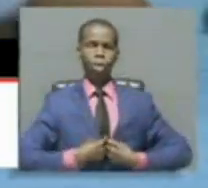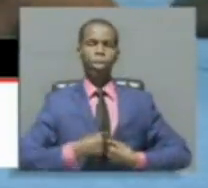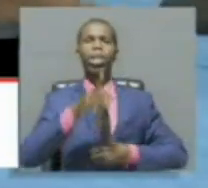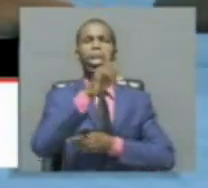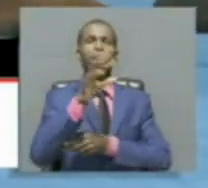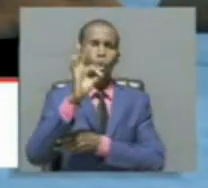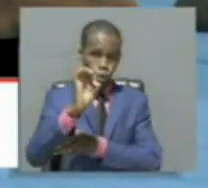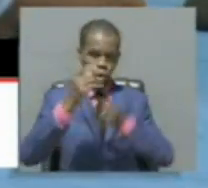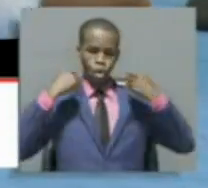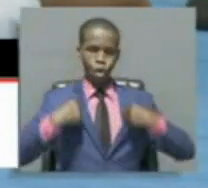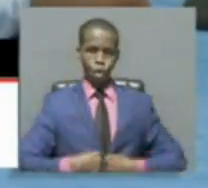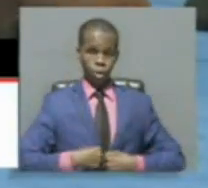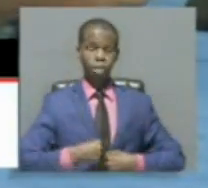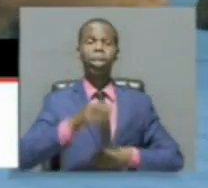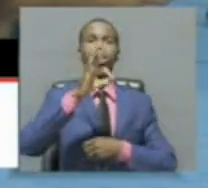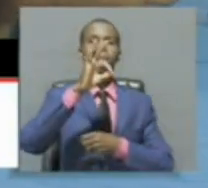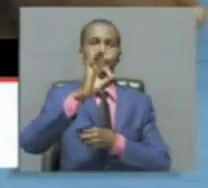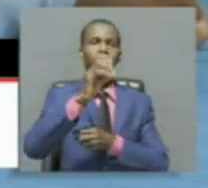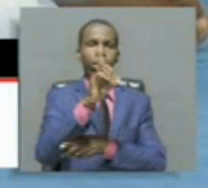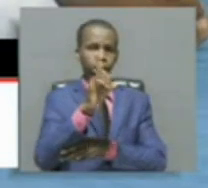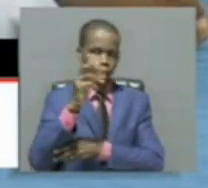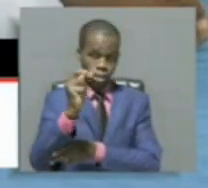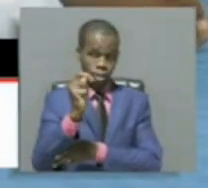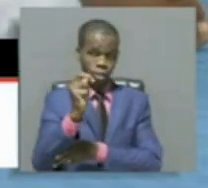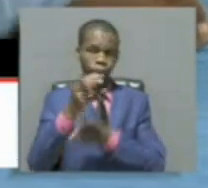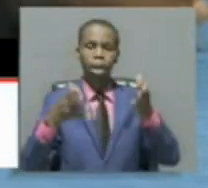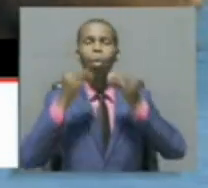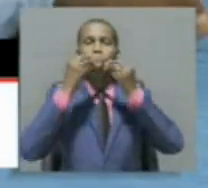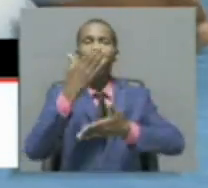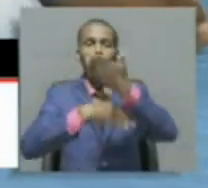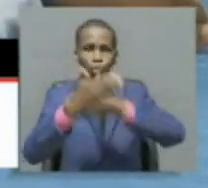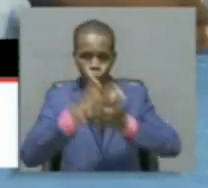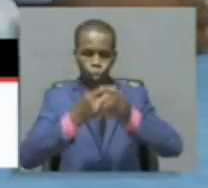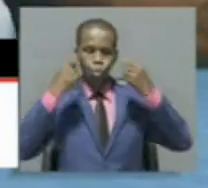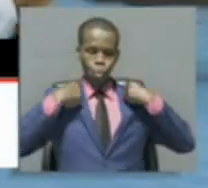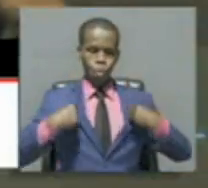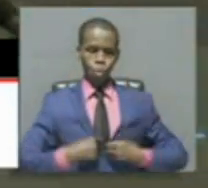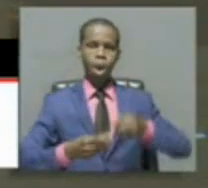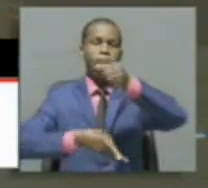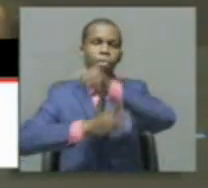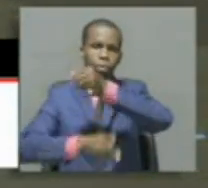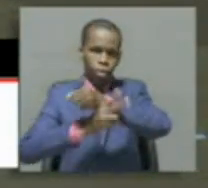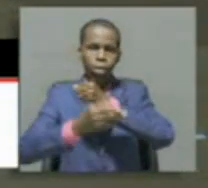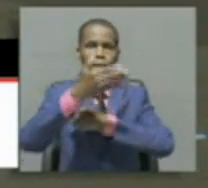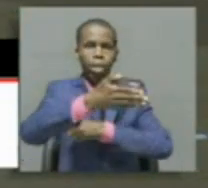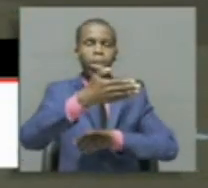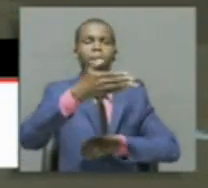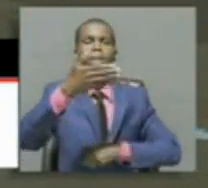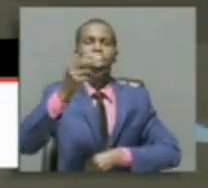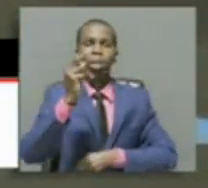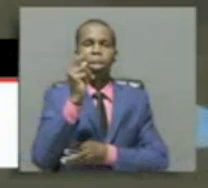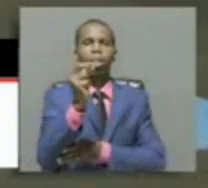66 de prata e 22 de bronze. Na classificação, totalizaram 73 pontos. A Mauritânia foi a